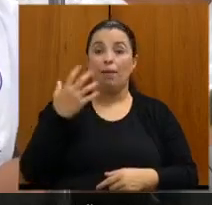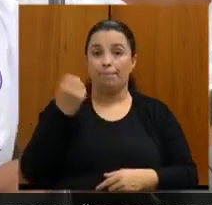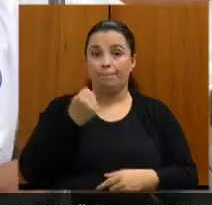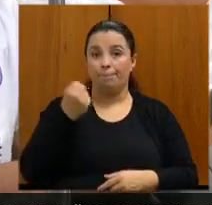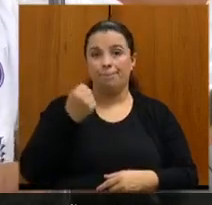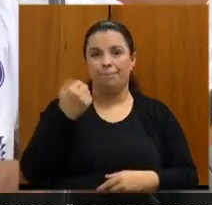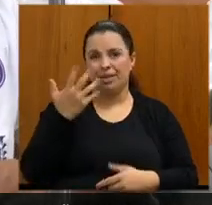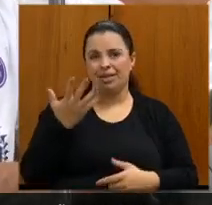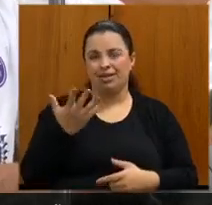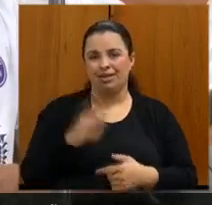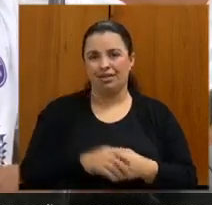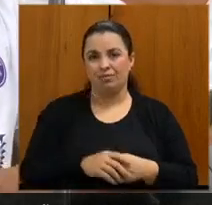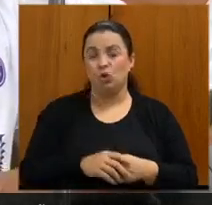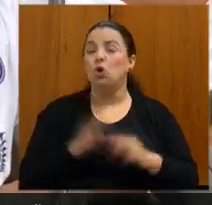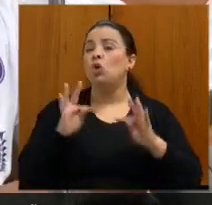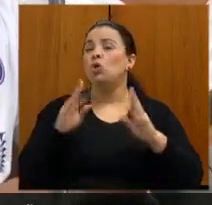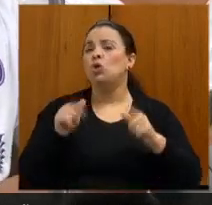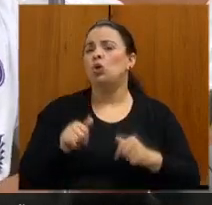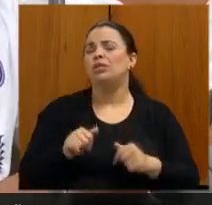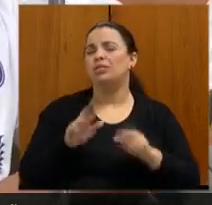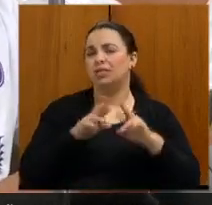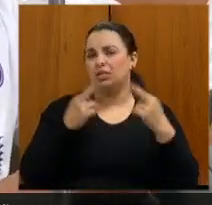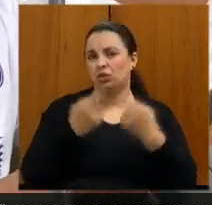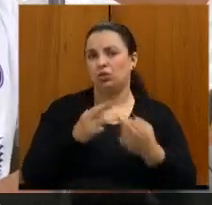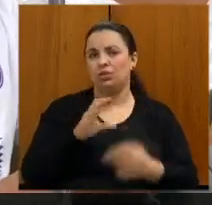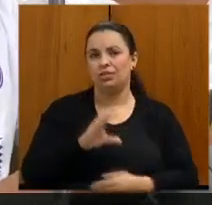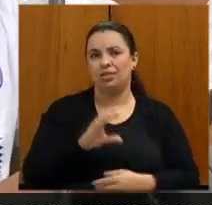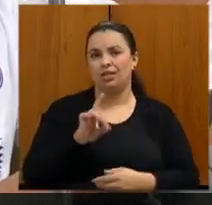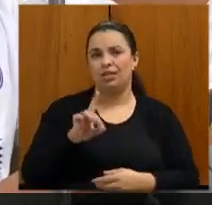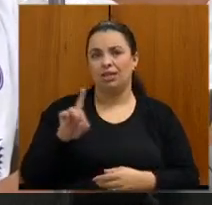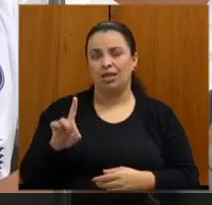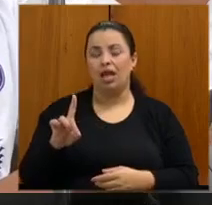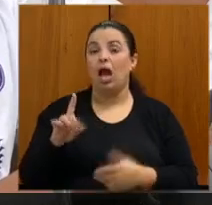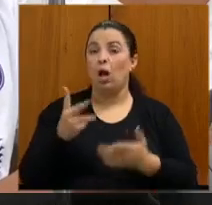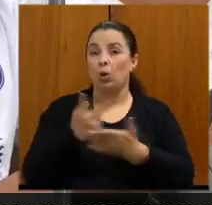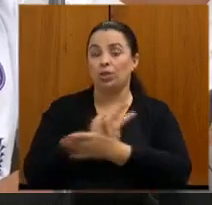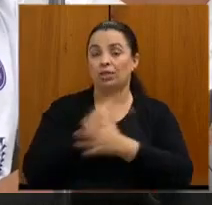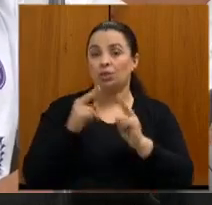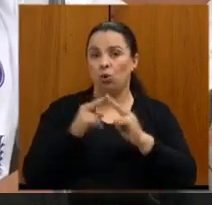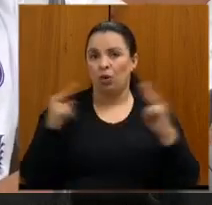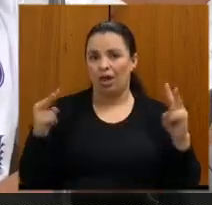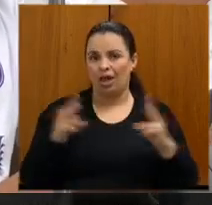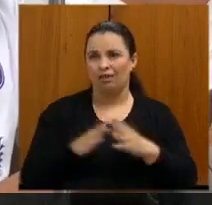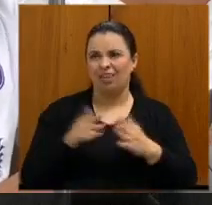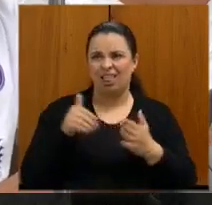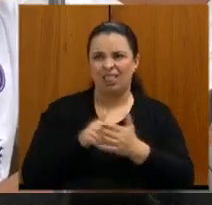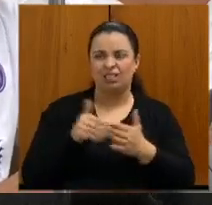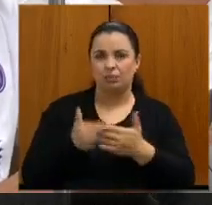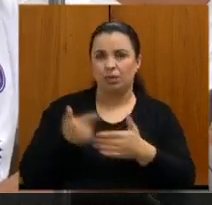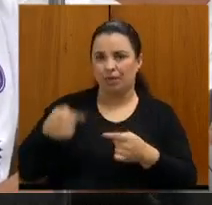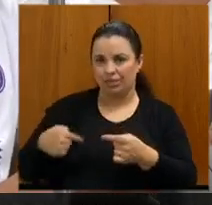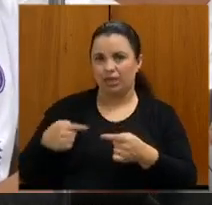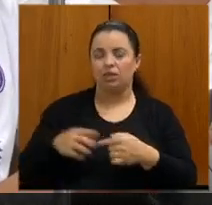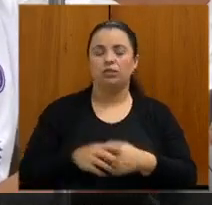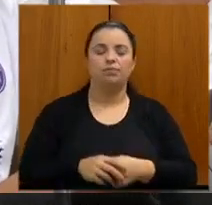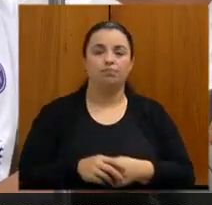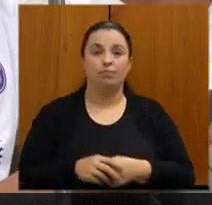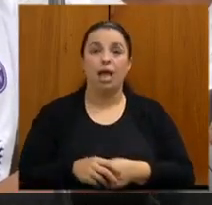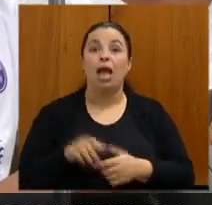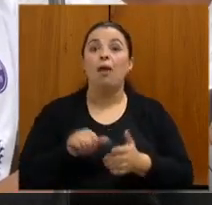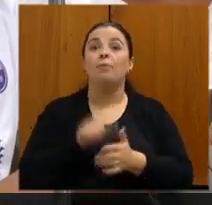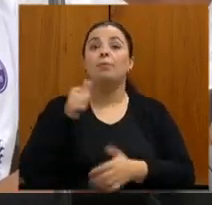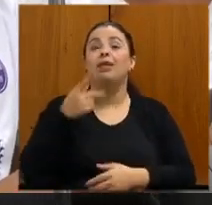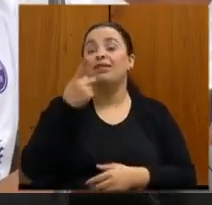foi online todas as reuniões da CDD foram online até semana passada é a primeira fala que eu fiz